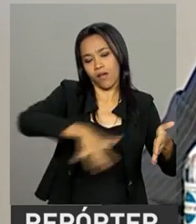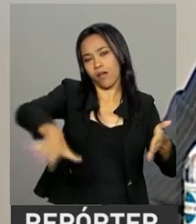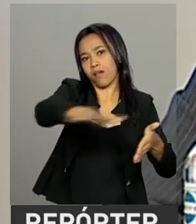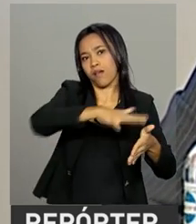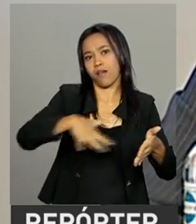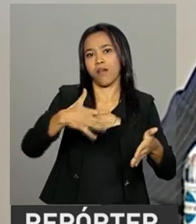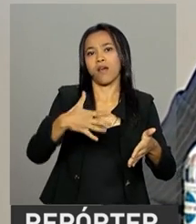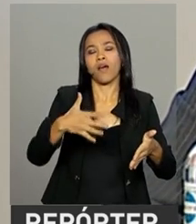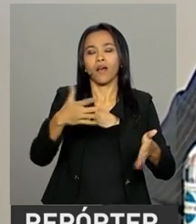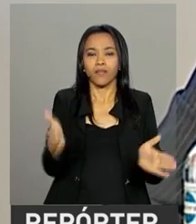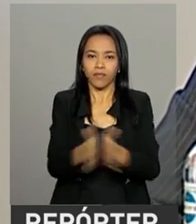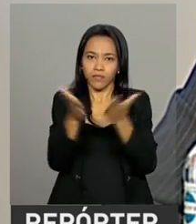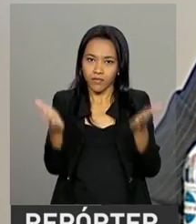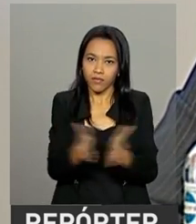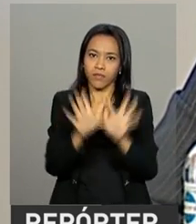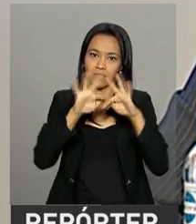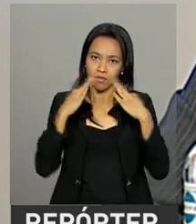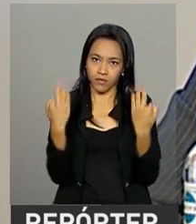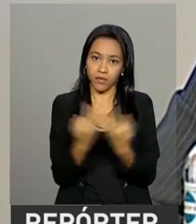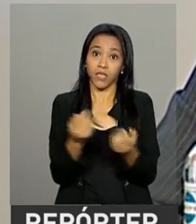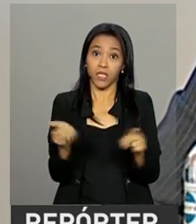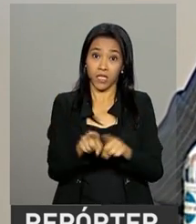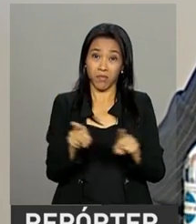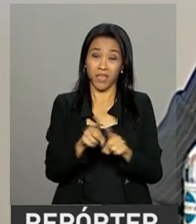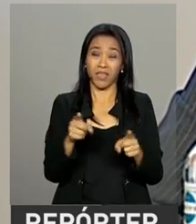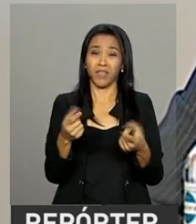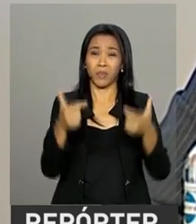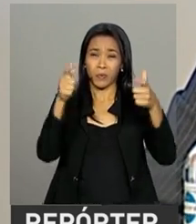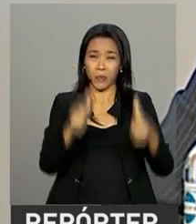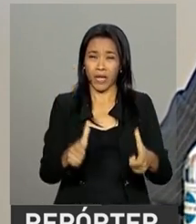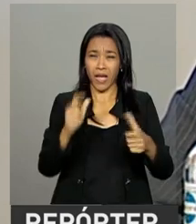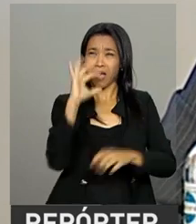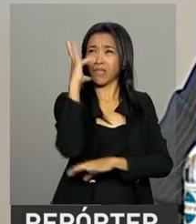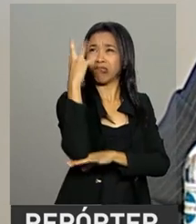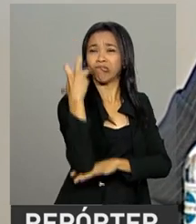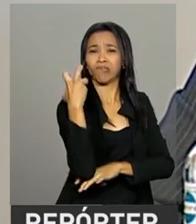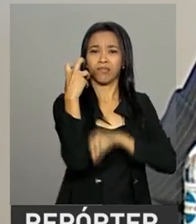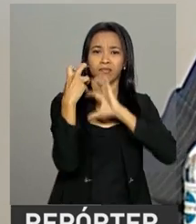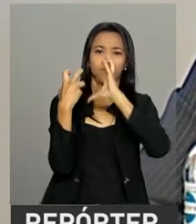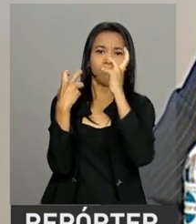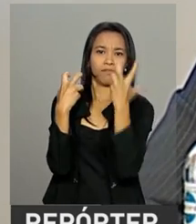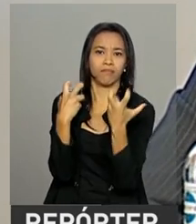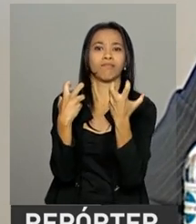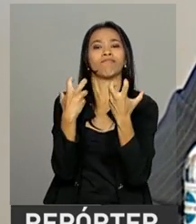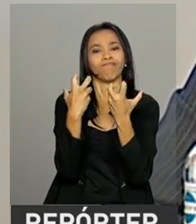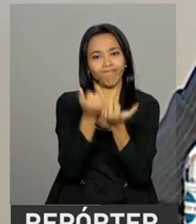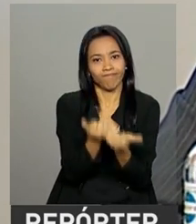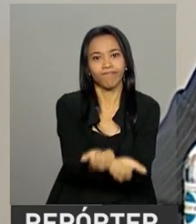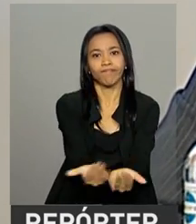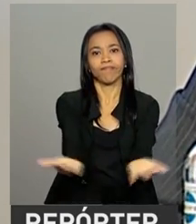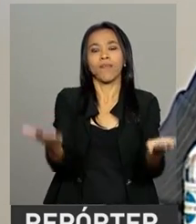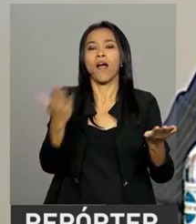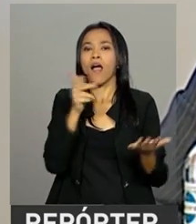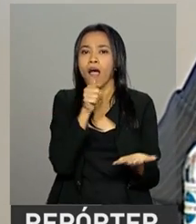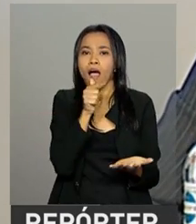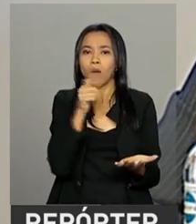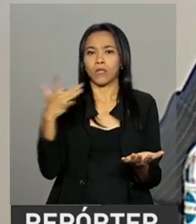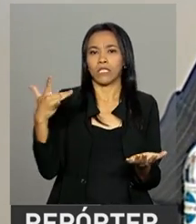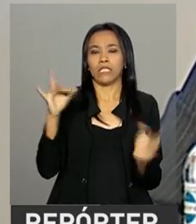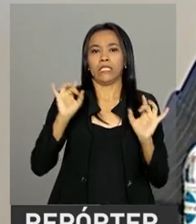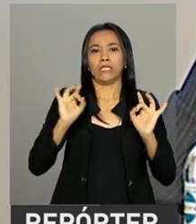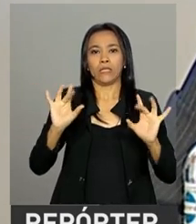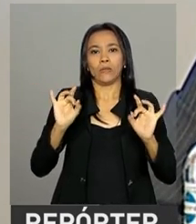difusa do semiárido visando o acesso à água de boa qualidade para o consumo